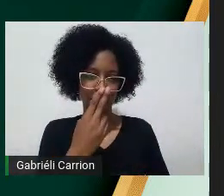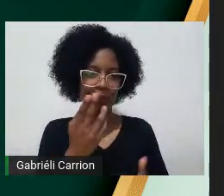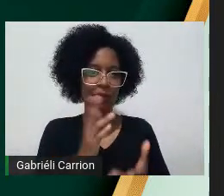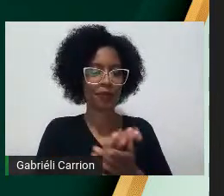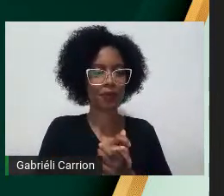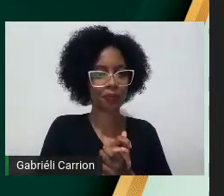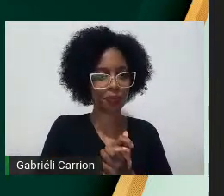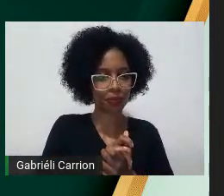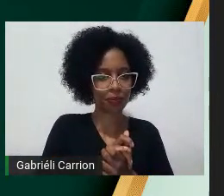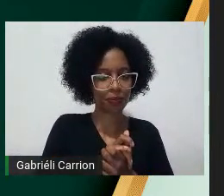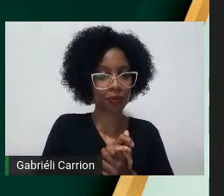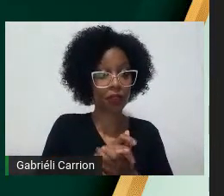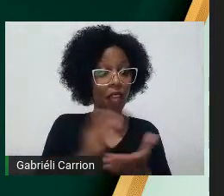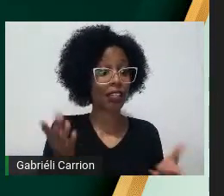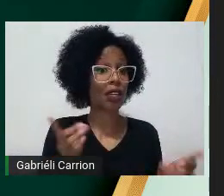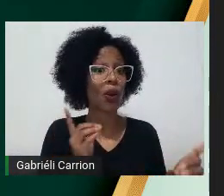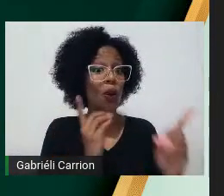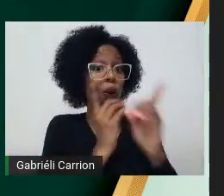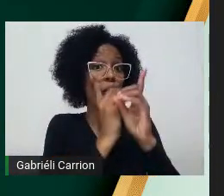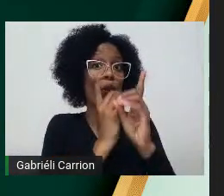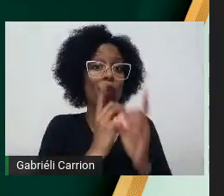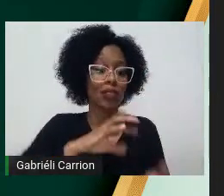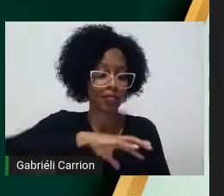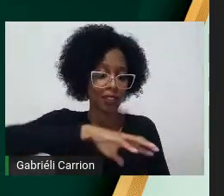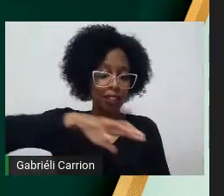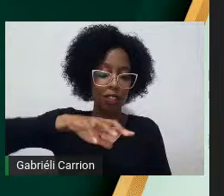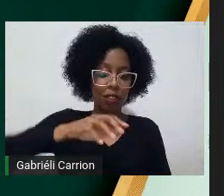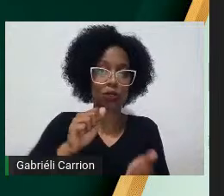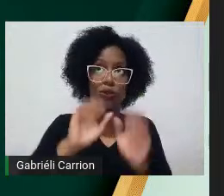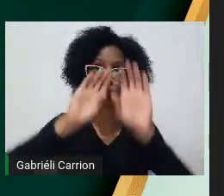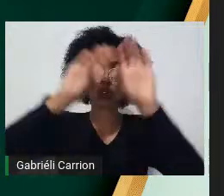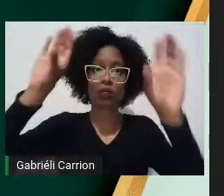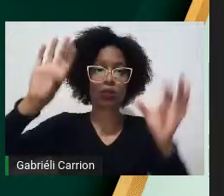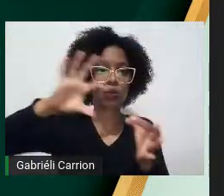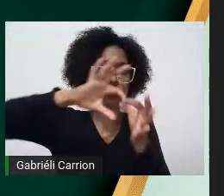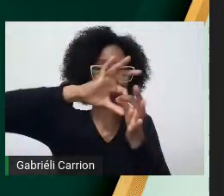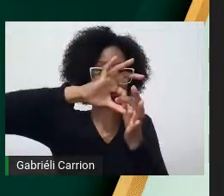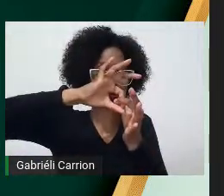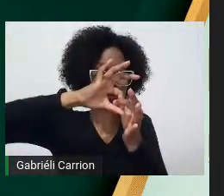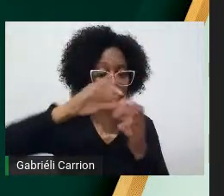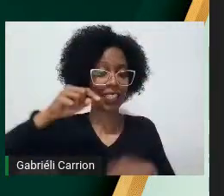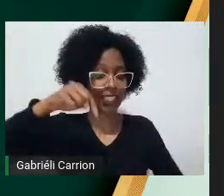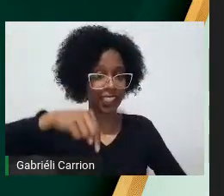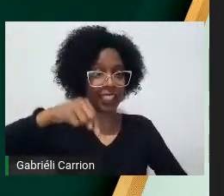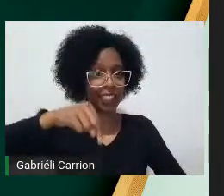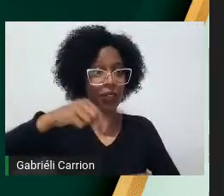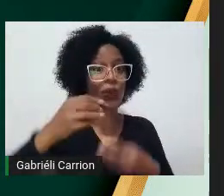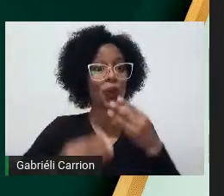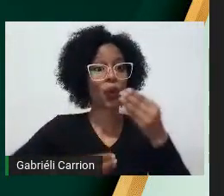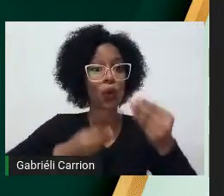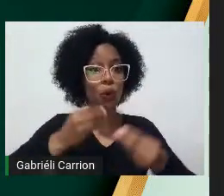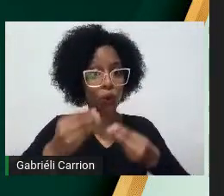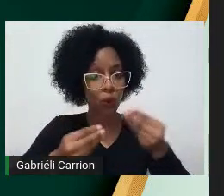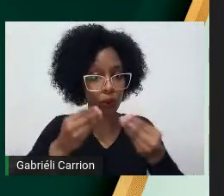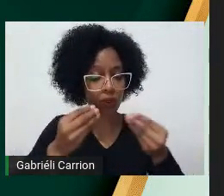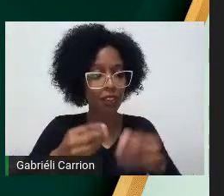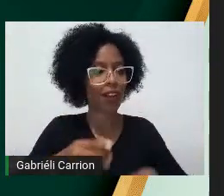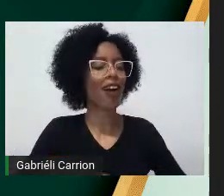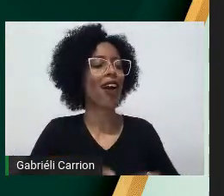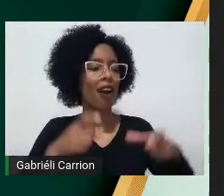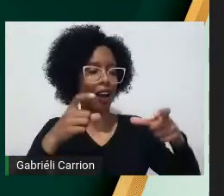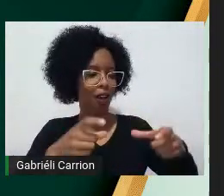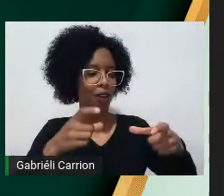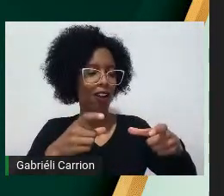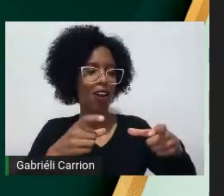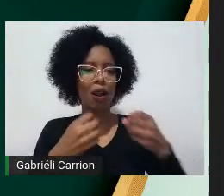Angélica, onde encontrava a terra com o céu. E aqui, então, eles decidiram que era um local mágico,